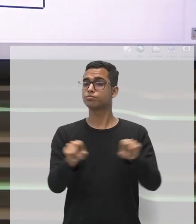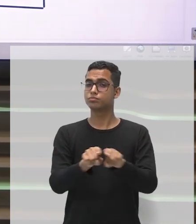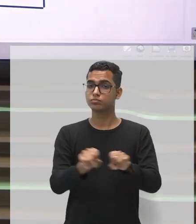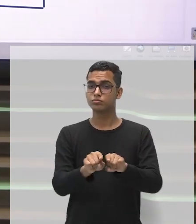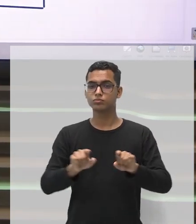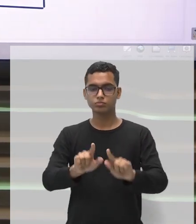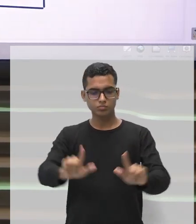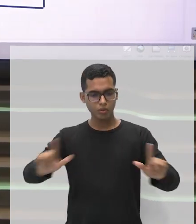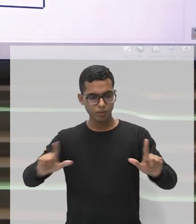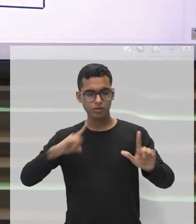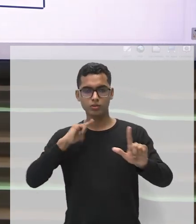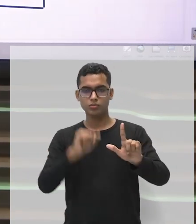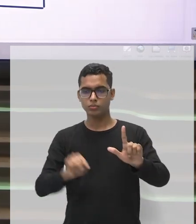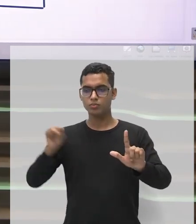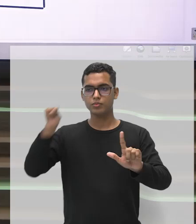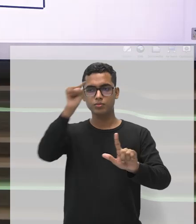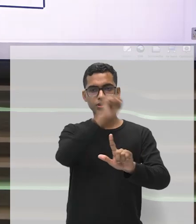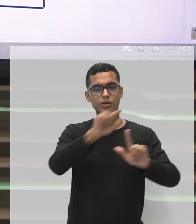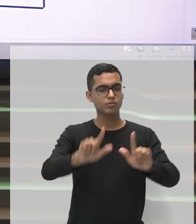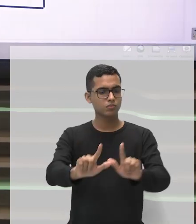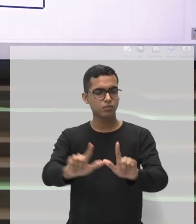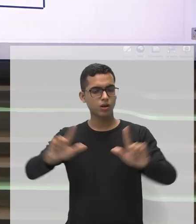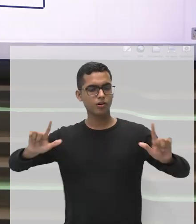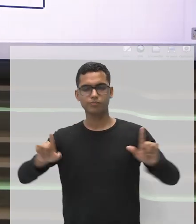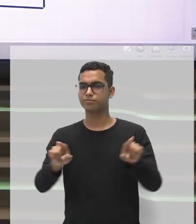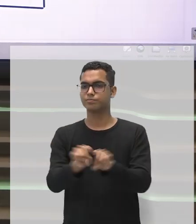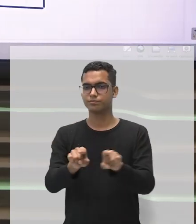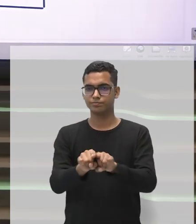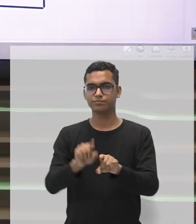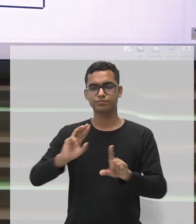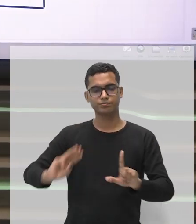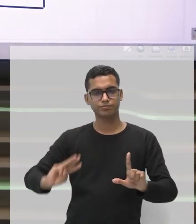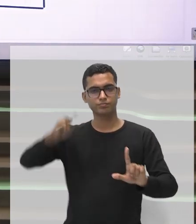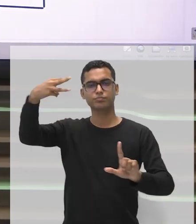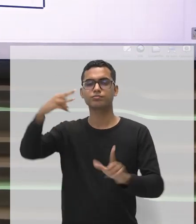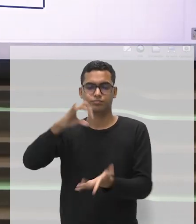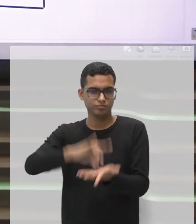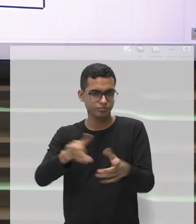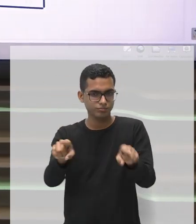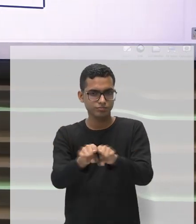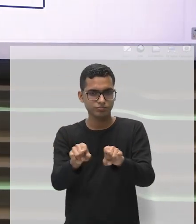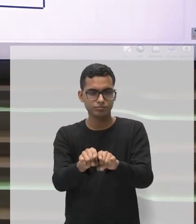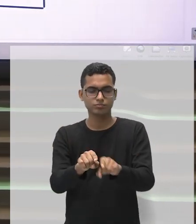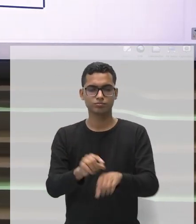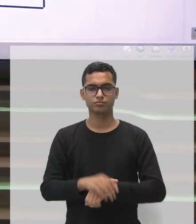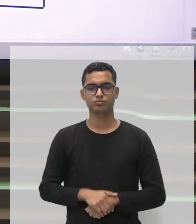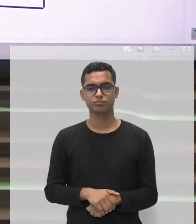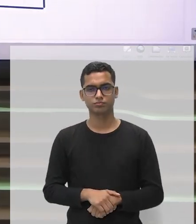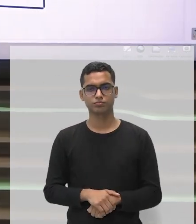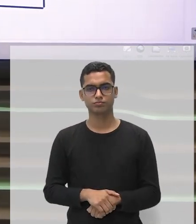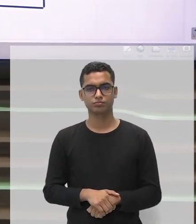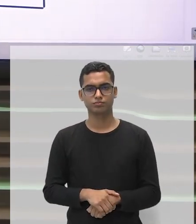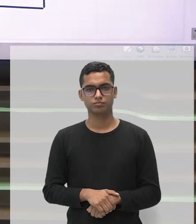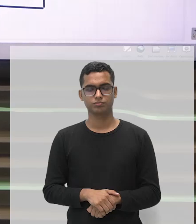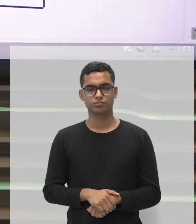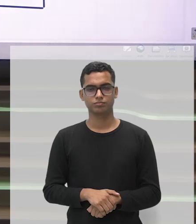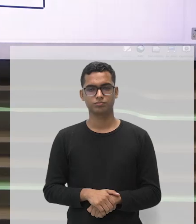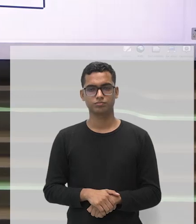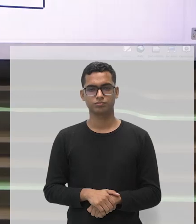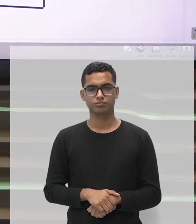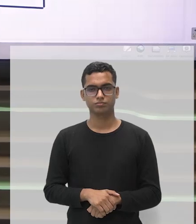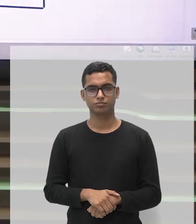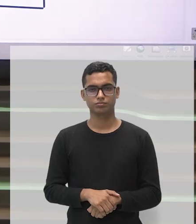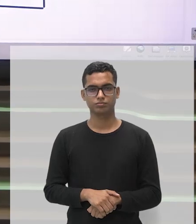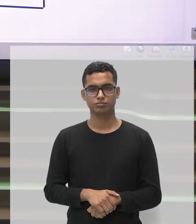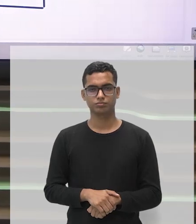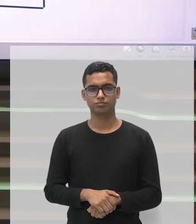consequentemente, o novo quadrado terá perímetro 3 vezes maior, porque também será triplicado por 3, tá bom? Então